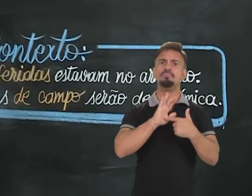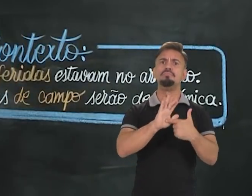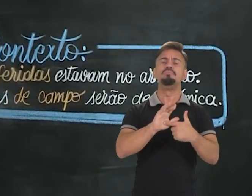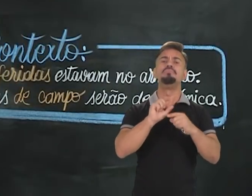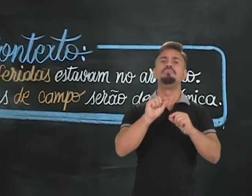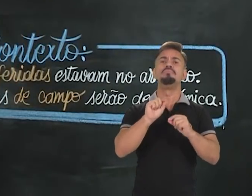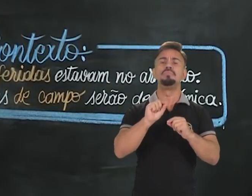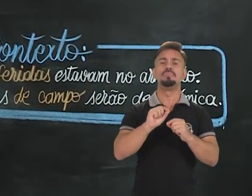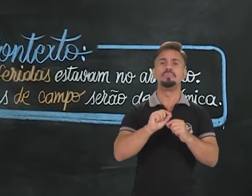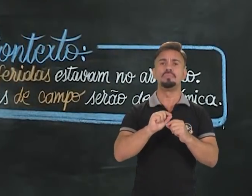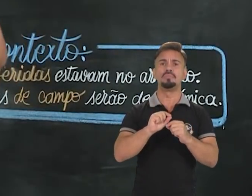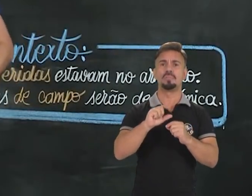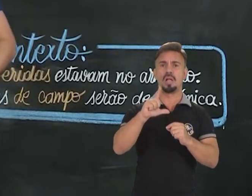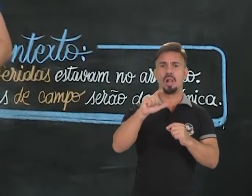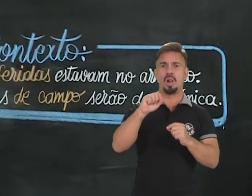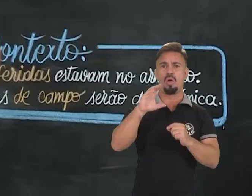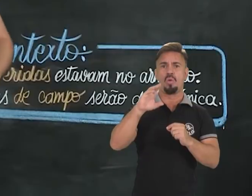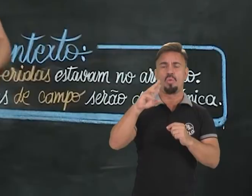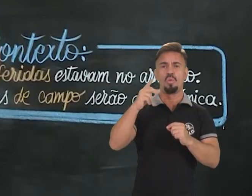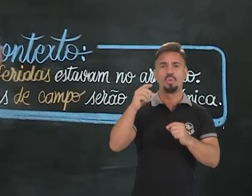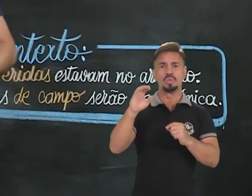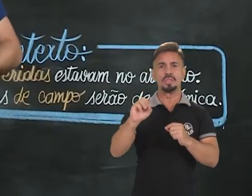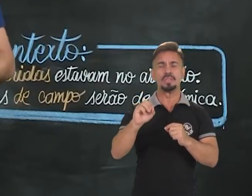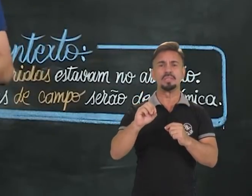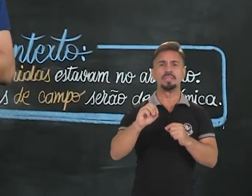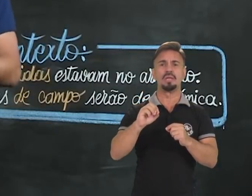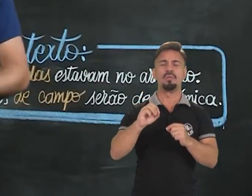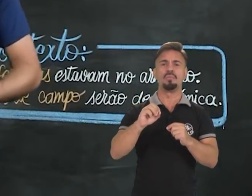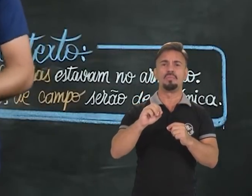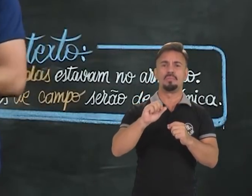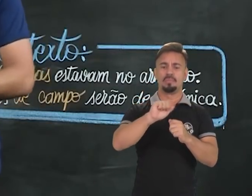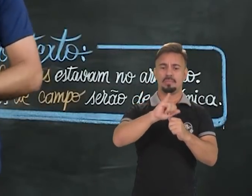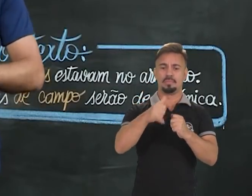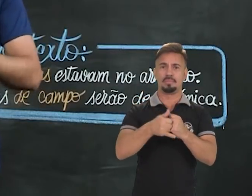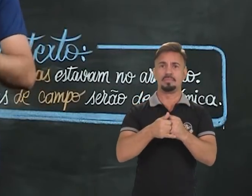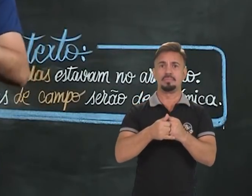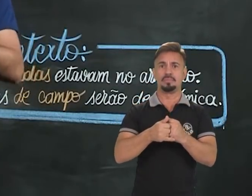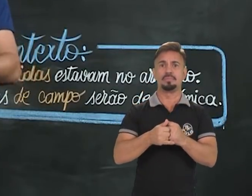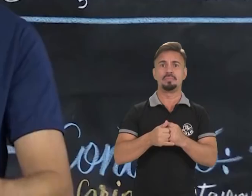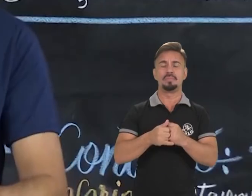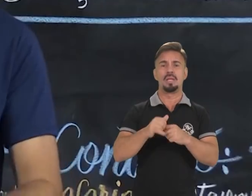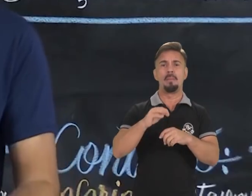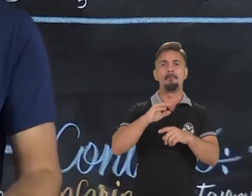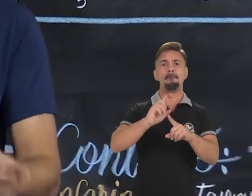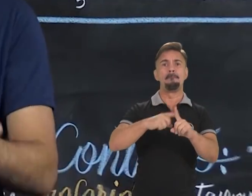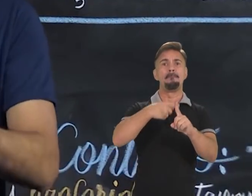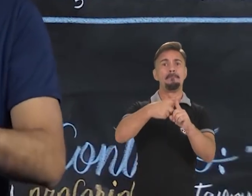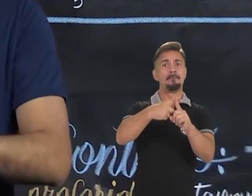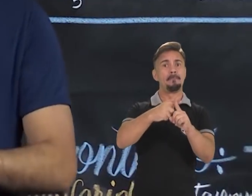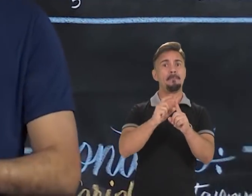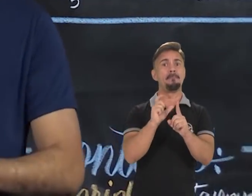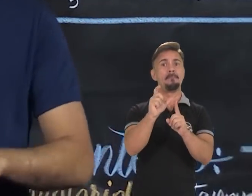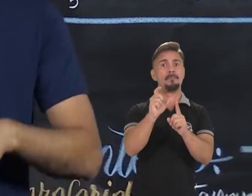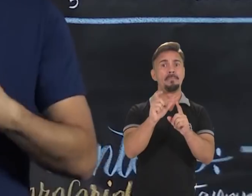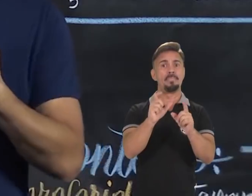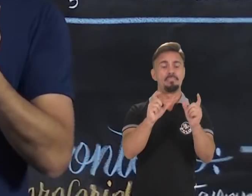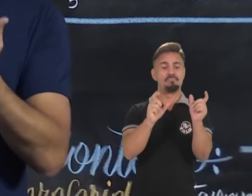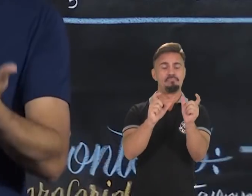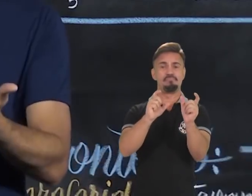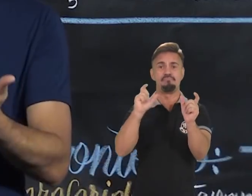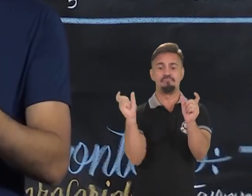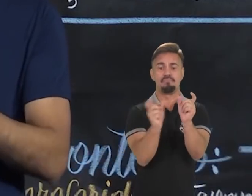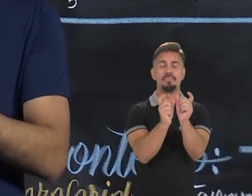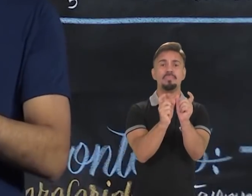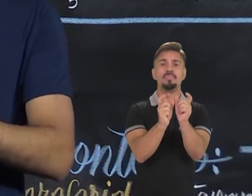uma locução adjetiva. E quando eu falar em locução, eu estou falando de mais de uma palavra que, juntas, tem